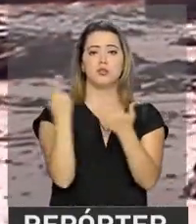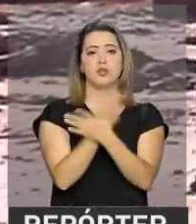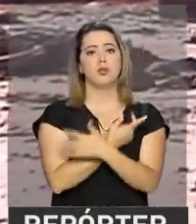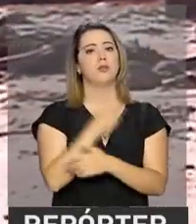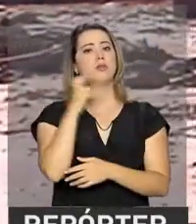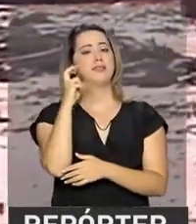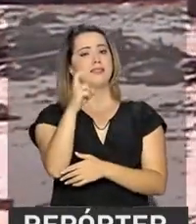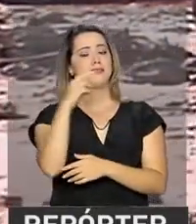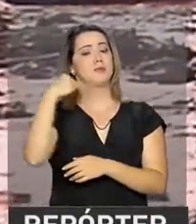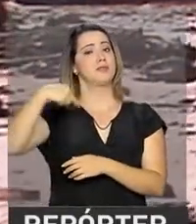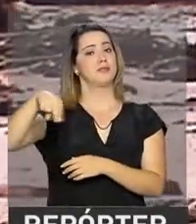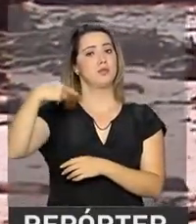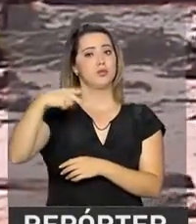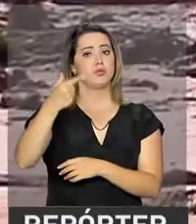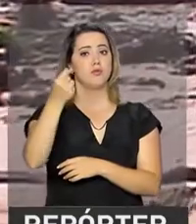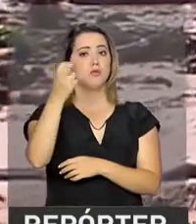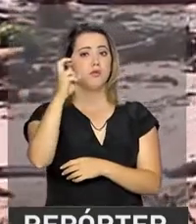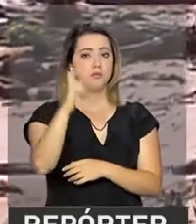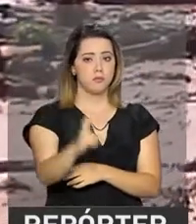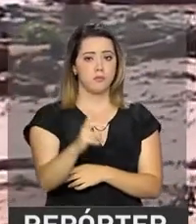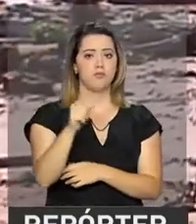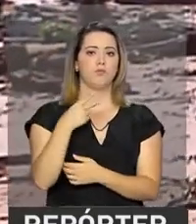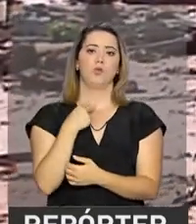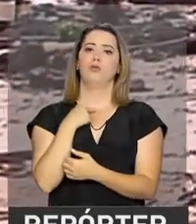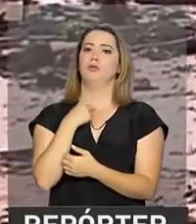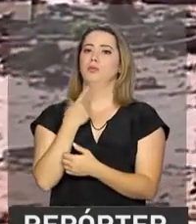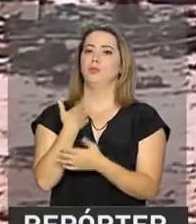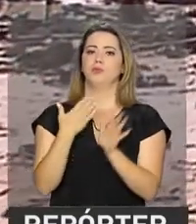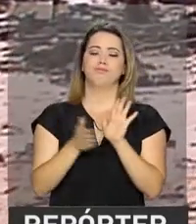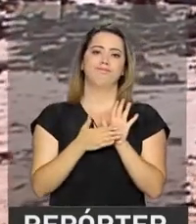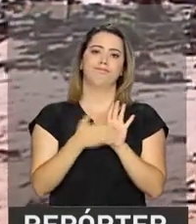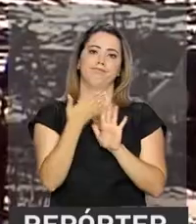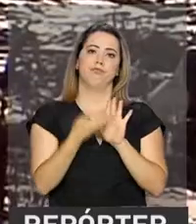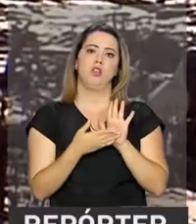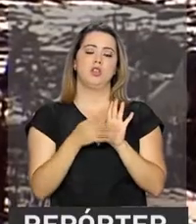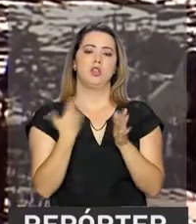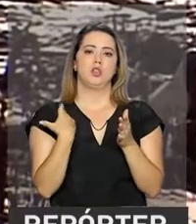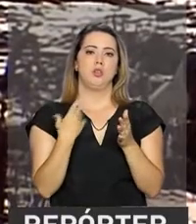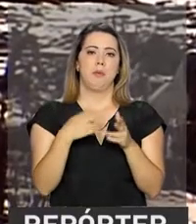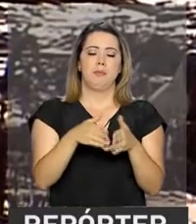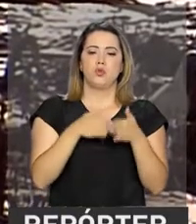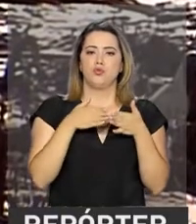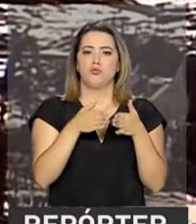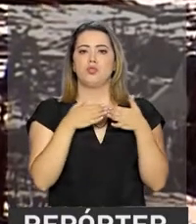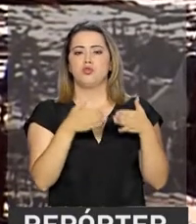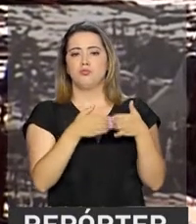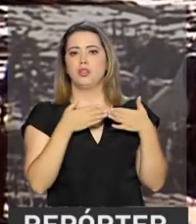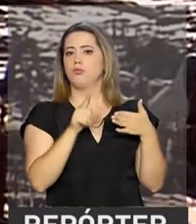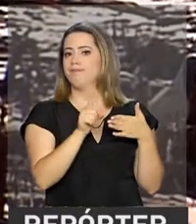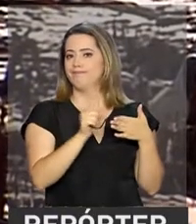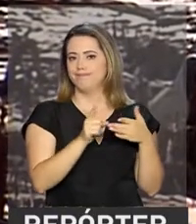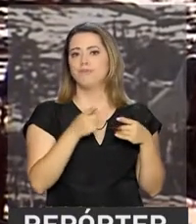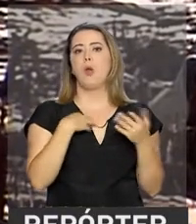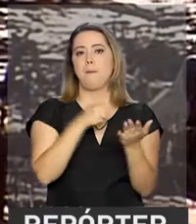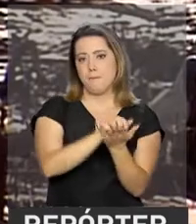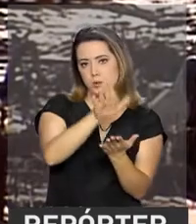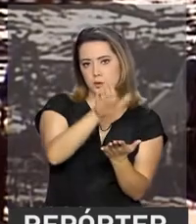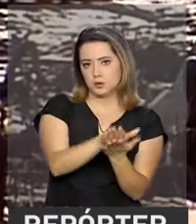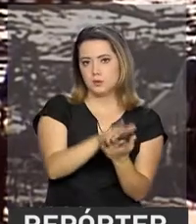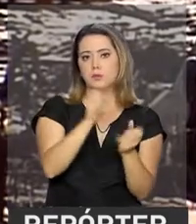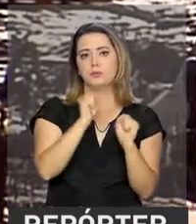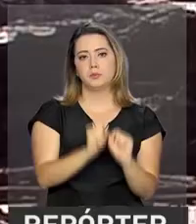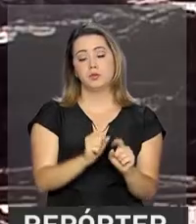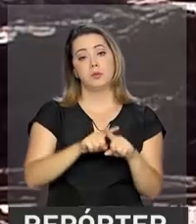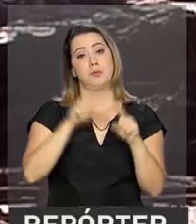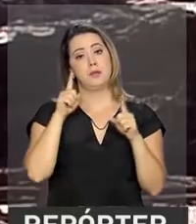5 de novembro de 2015 não é possível apresentar mais recursos administrativos no caso dessas multas mas a